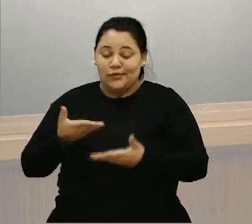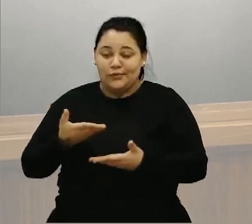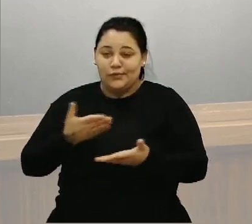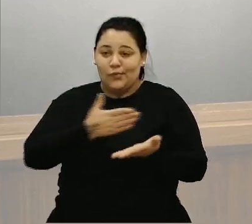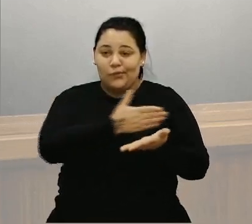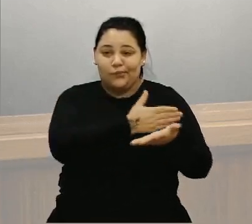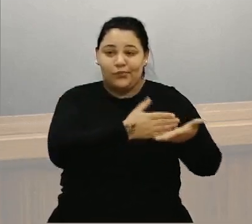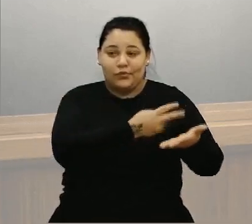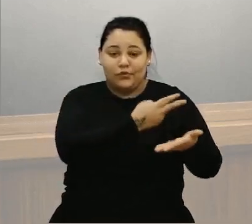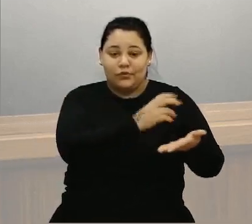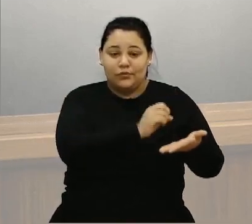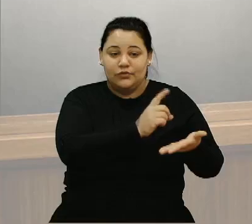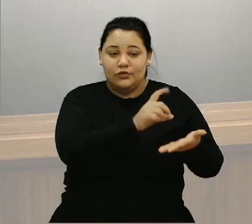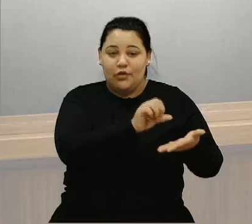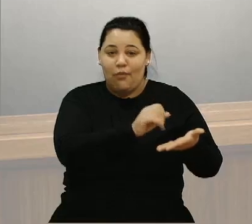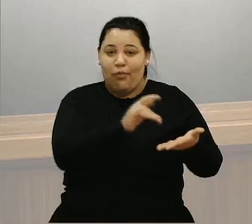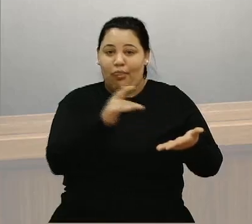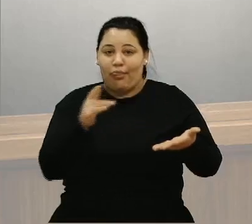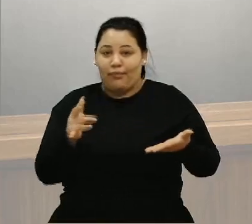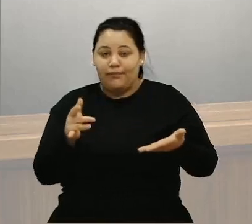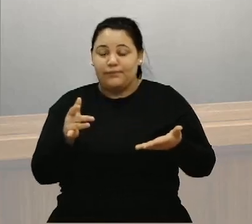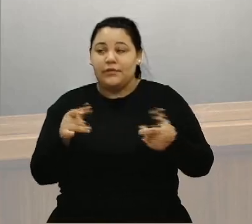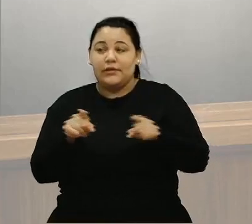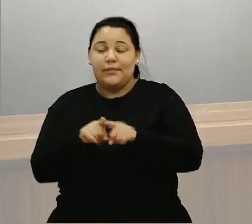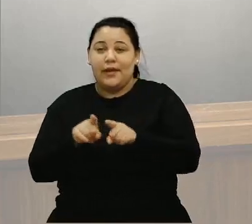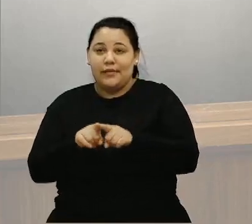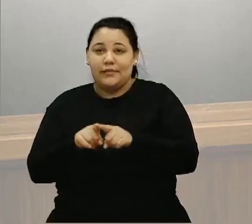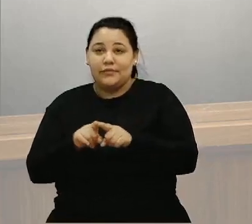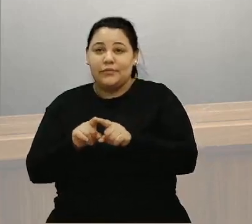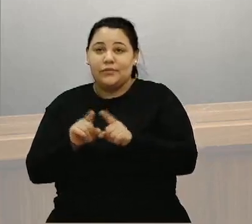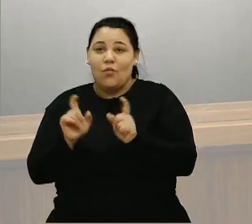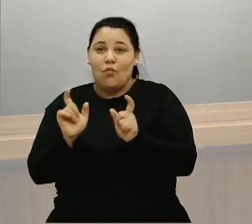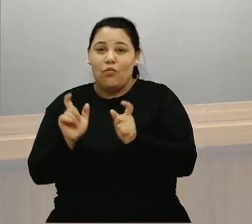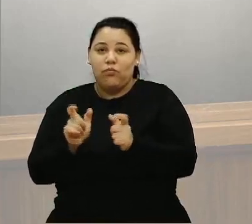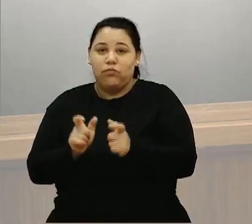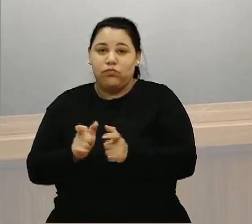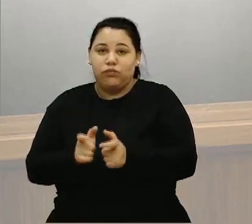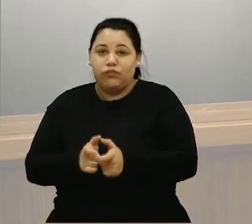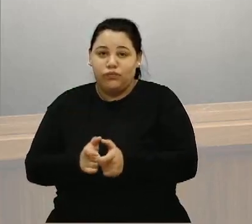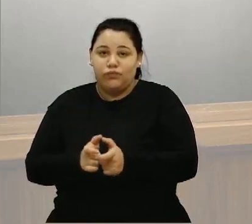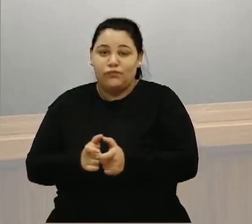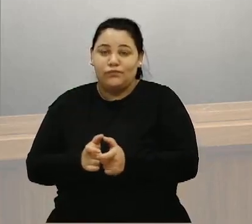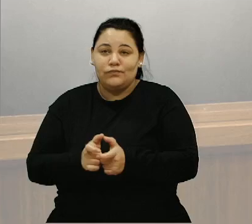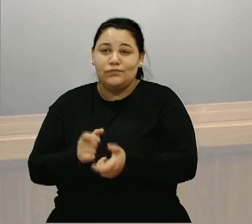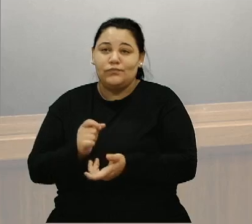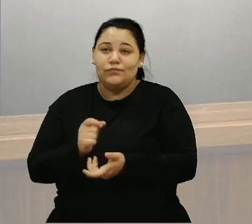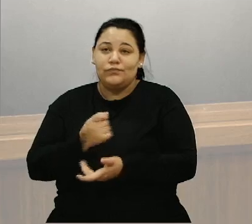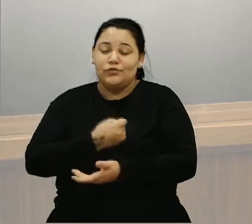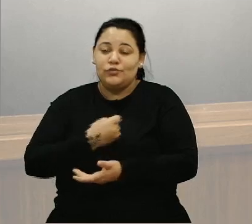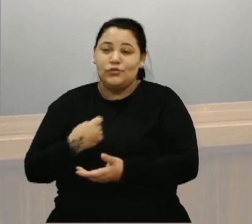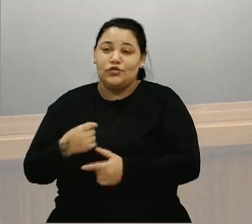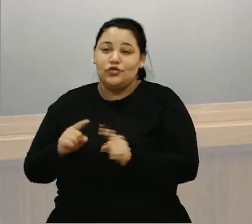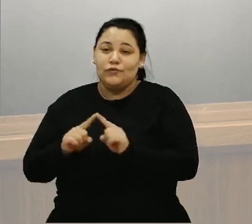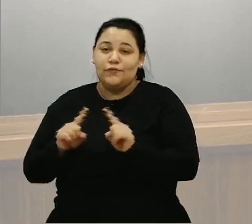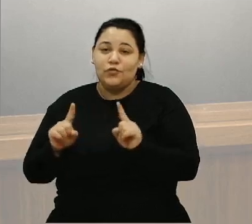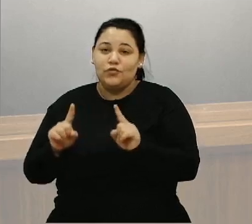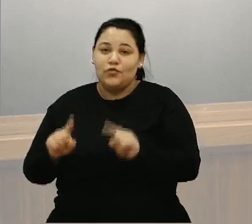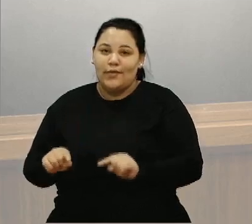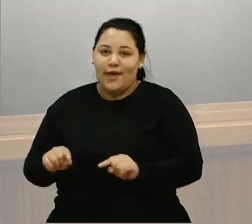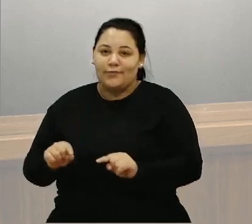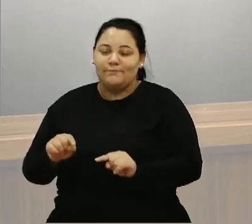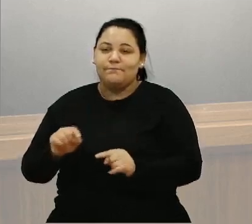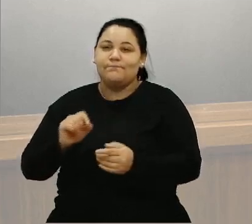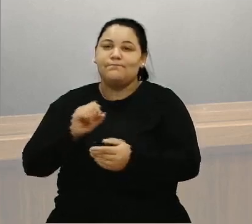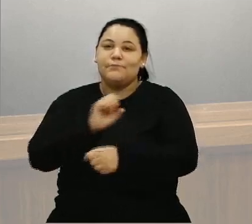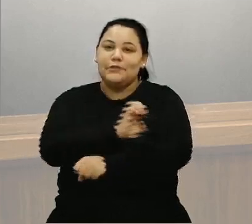para cá e o quanto diminuiu o número de servidores e também de estagiários. Então, claro